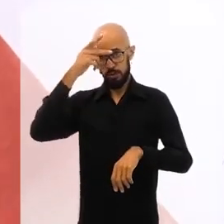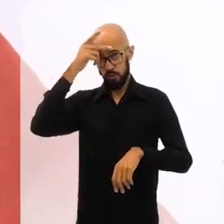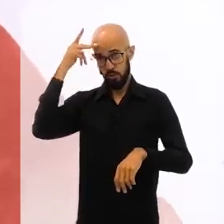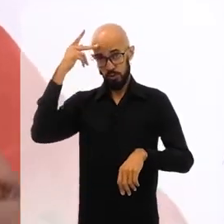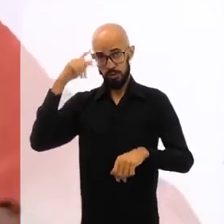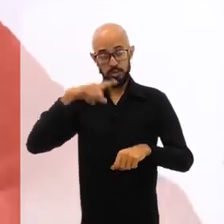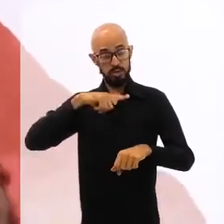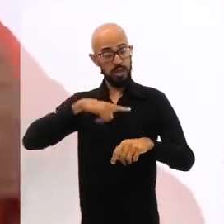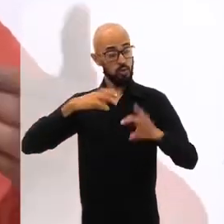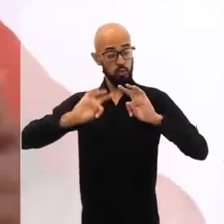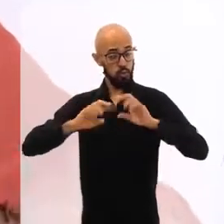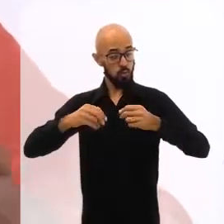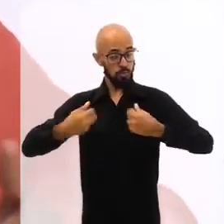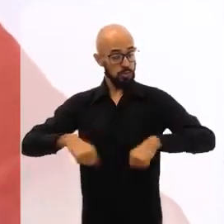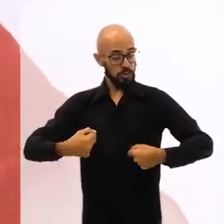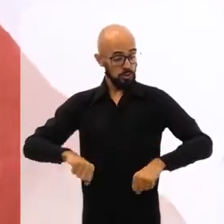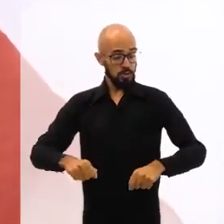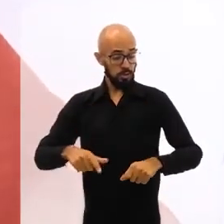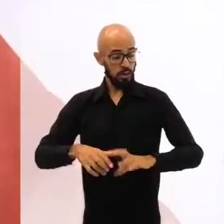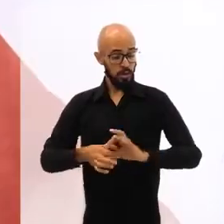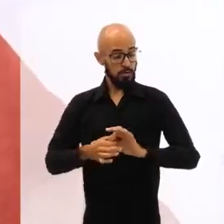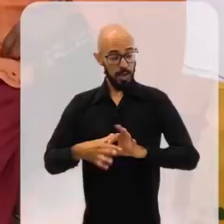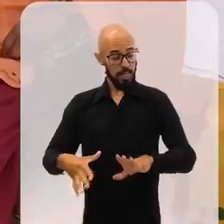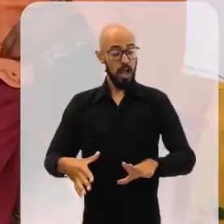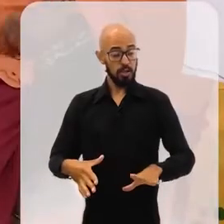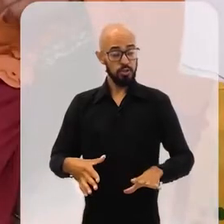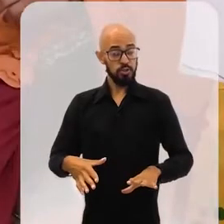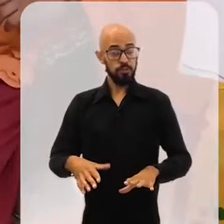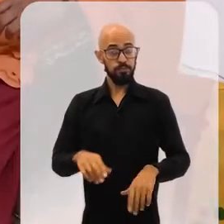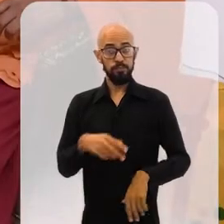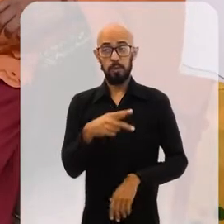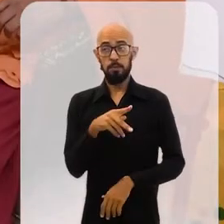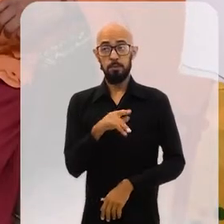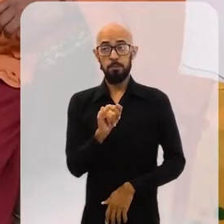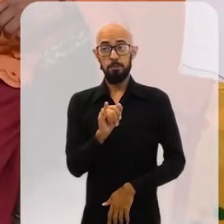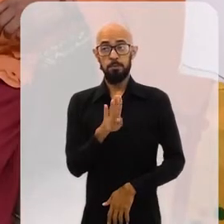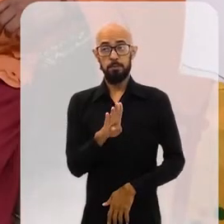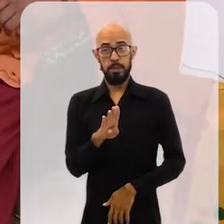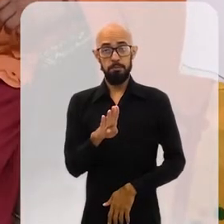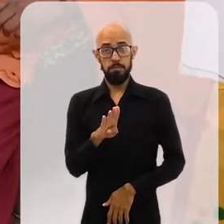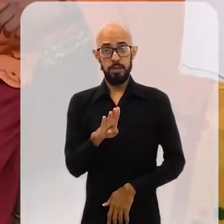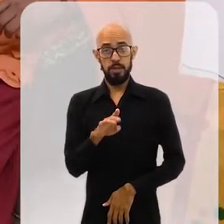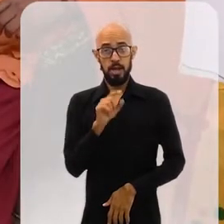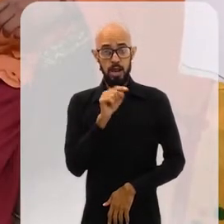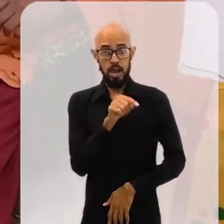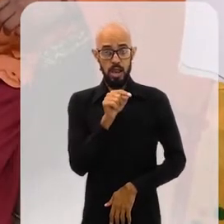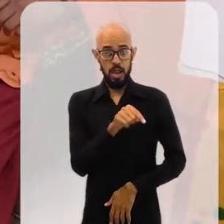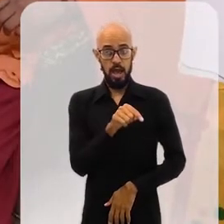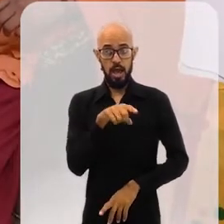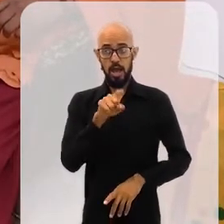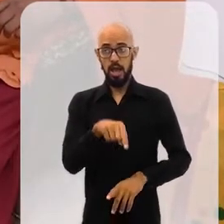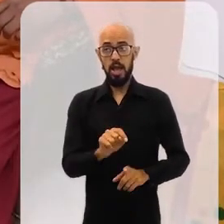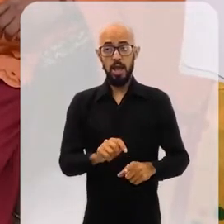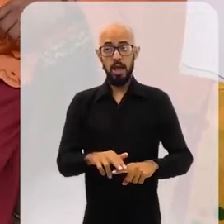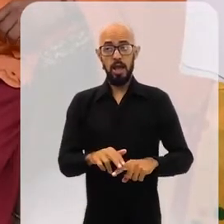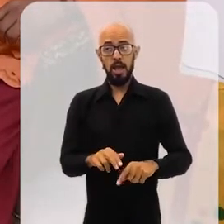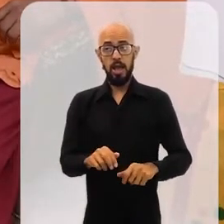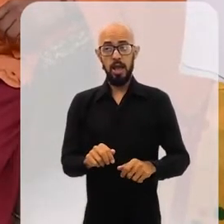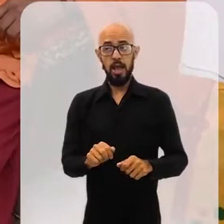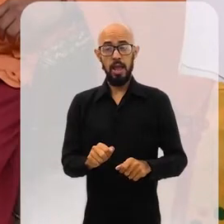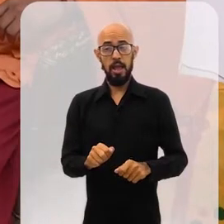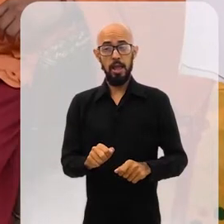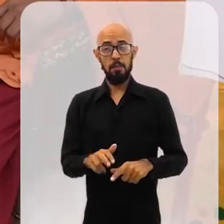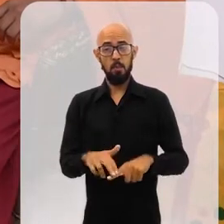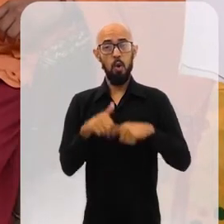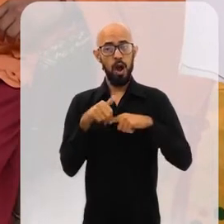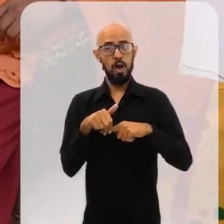precisam, gozam de liberdade de ir e vir. Tá? E o PIB lá é justamente em função da população.